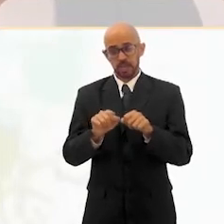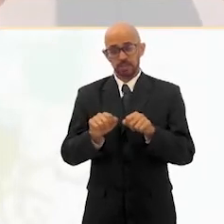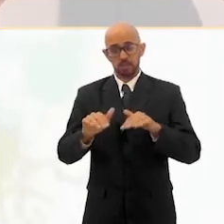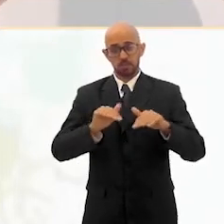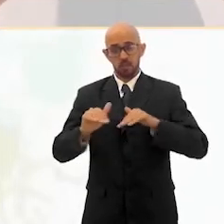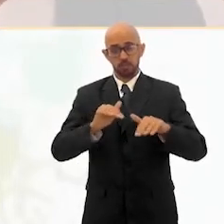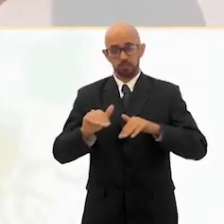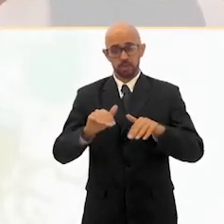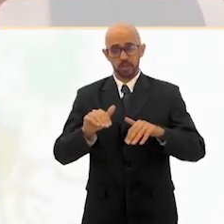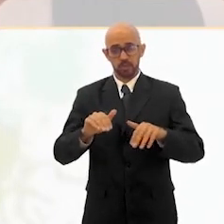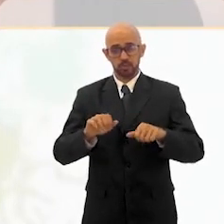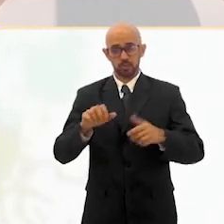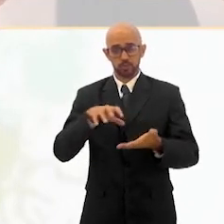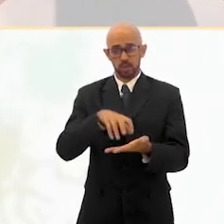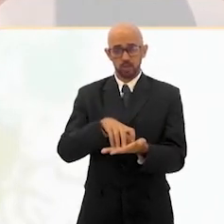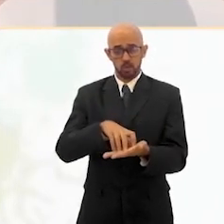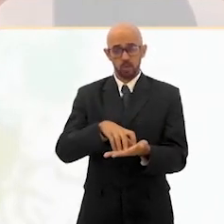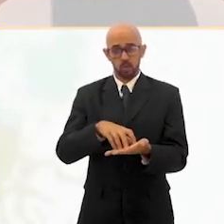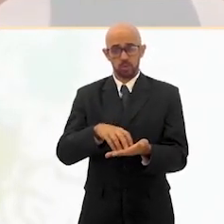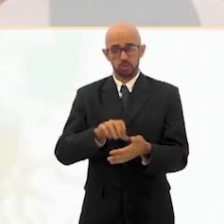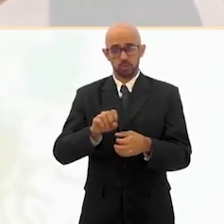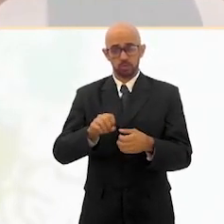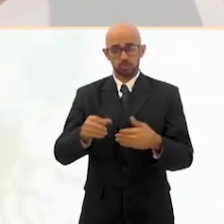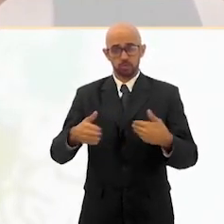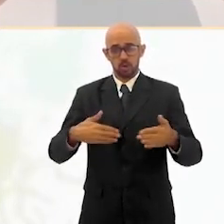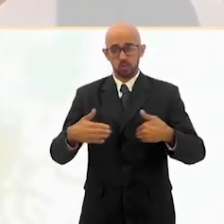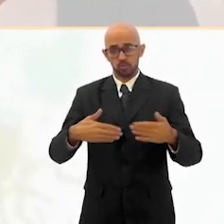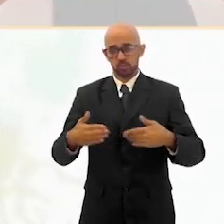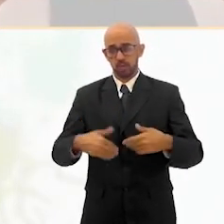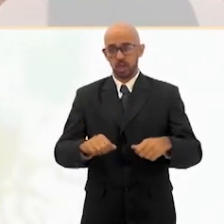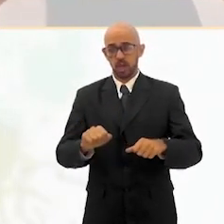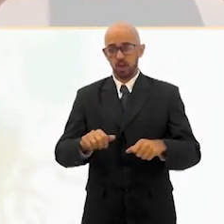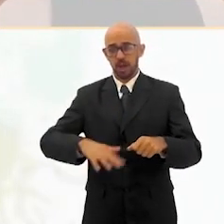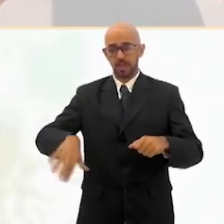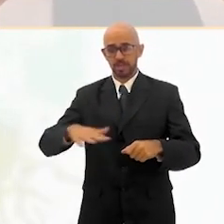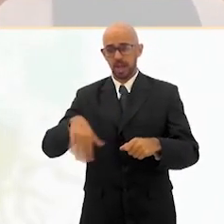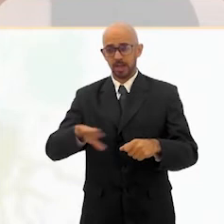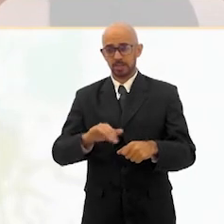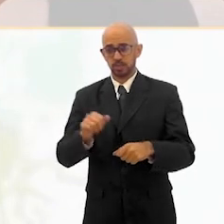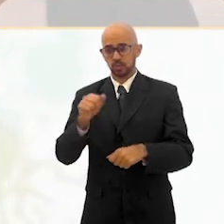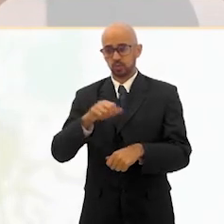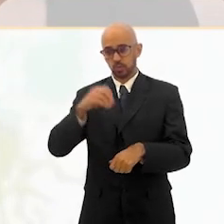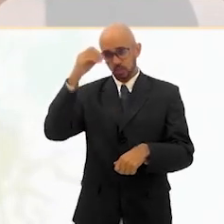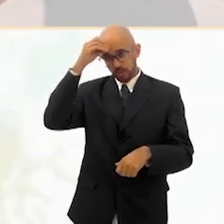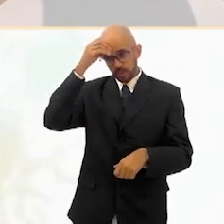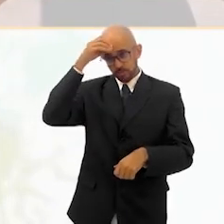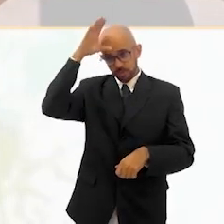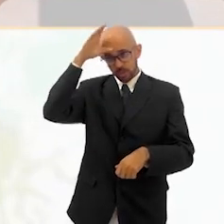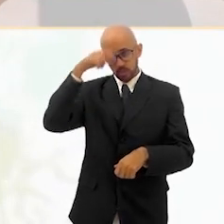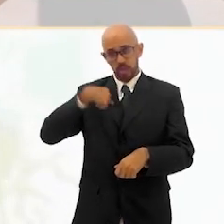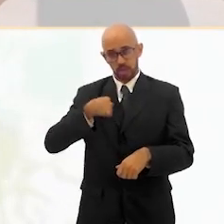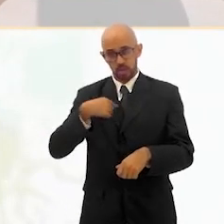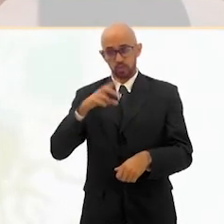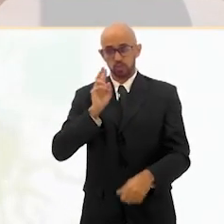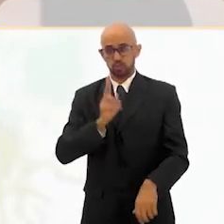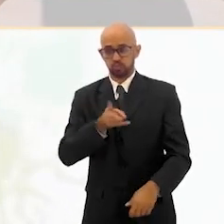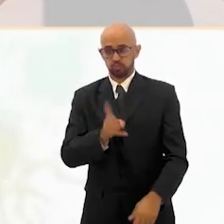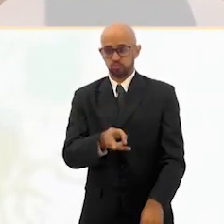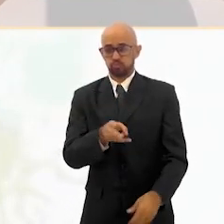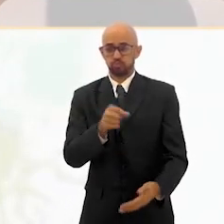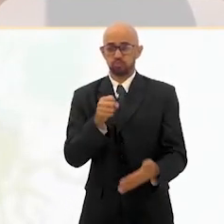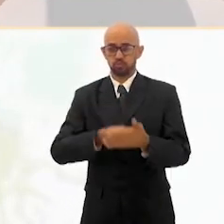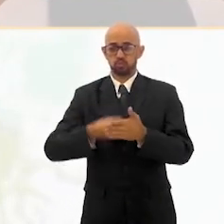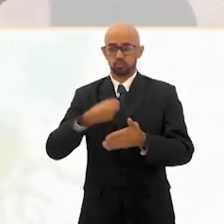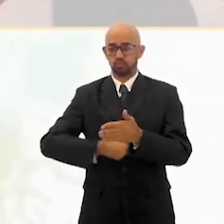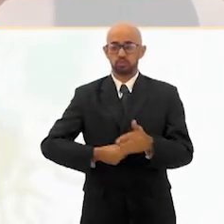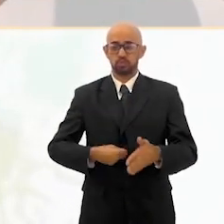produtivo, privado, o setor, as áreas do conhecimento, as universidades. Então, assim, eu sou um grande defensor. E eu acho que